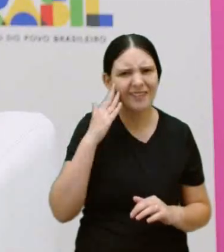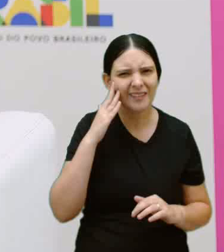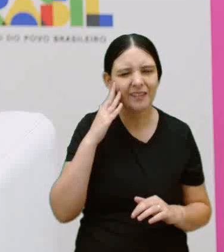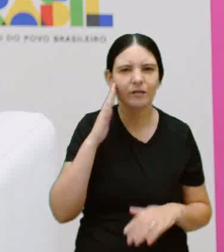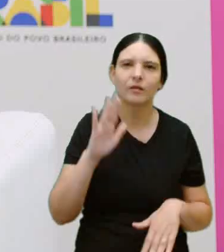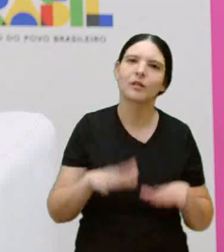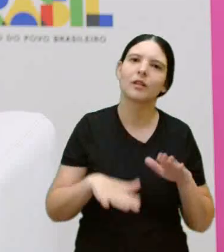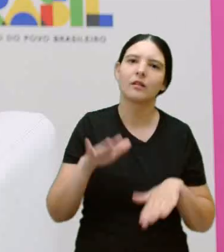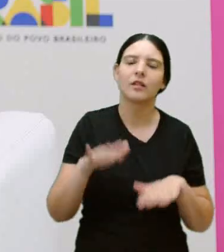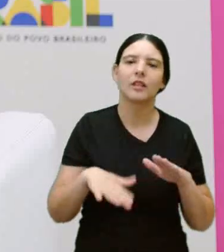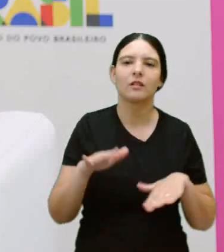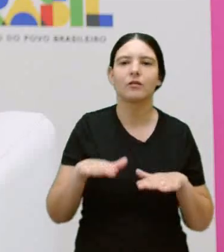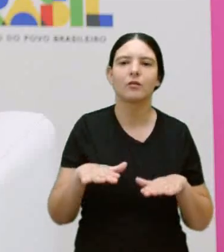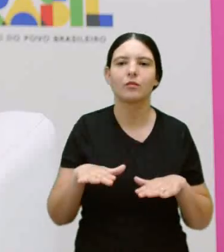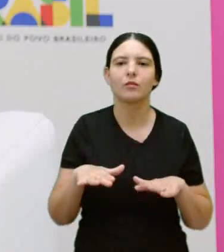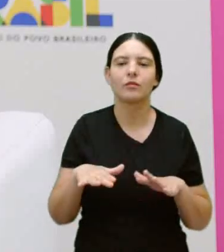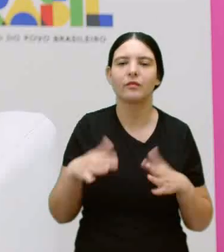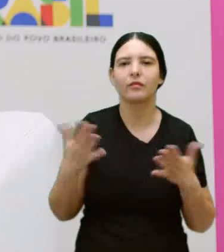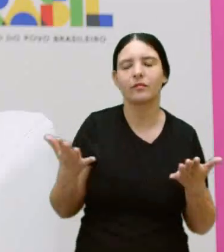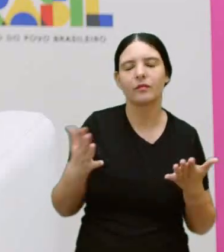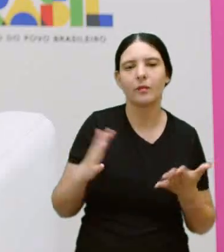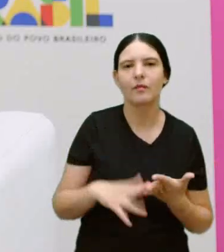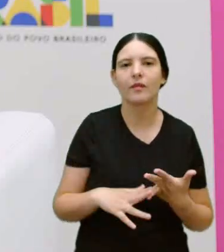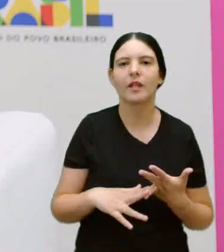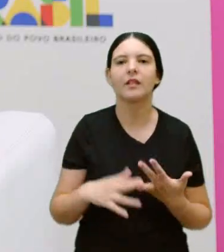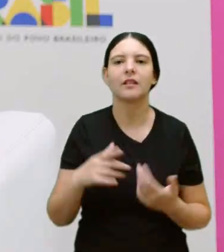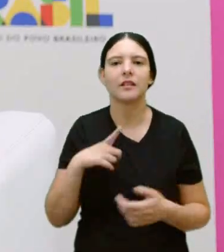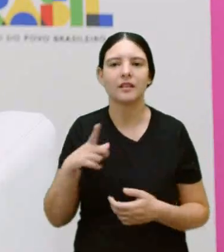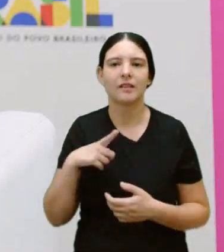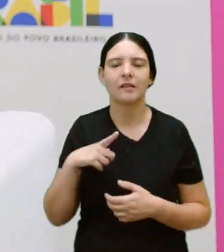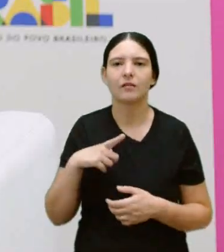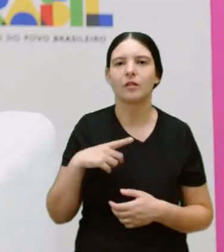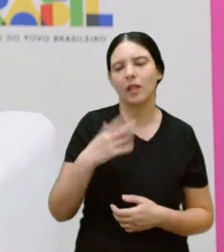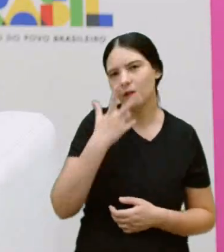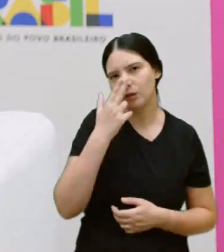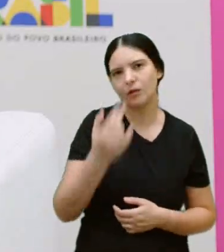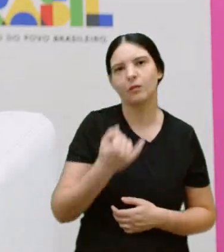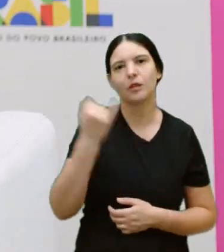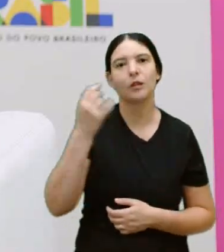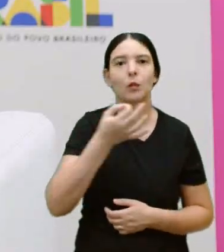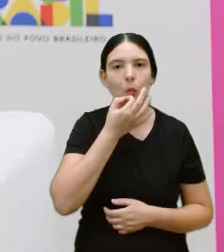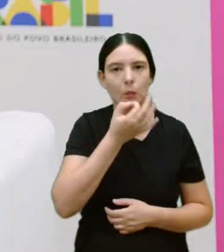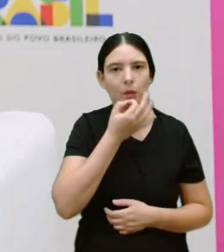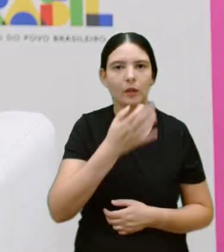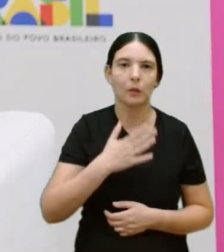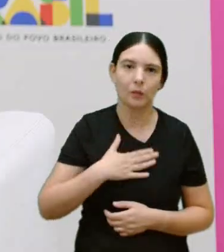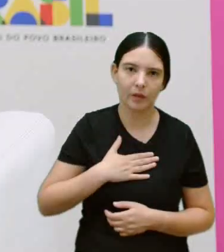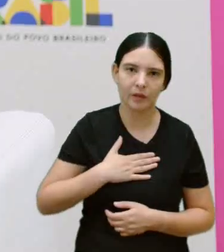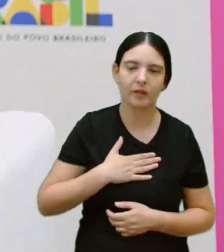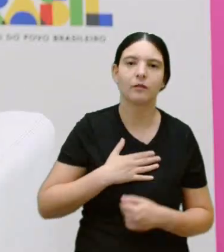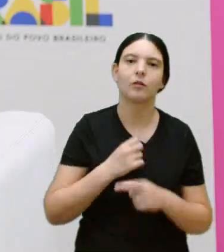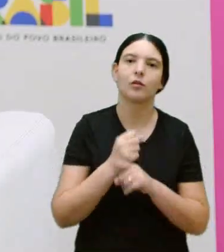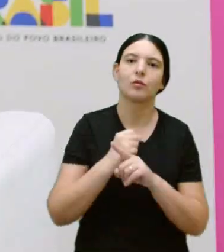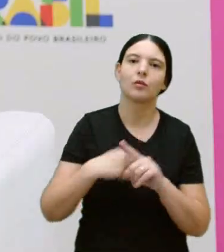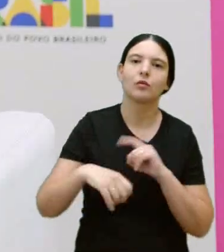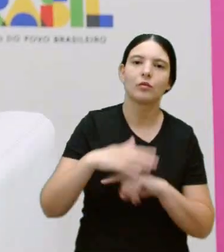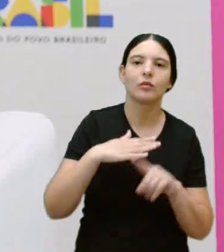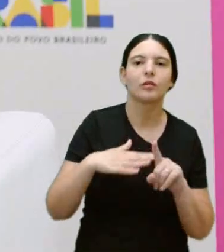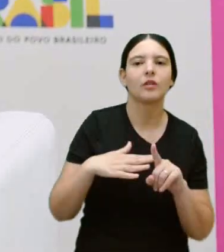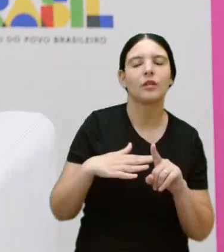foi bem. Então, e certamente, eu acho que o amor é fundamental. Aí, minha opinião, eu acho que uma sociedade que tem